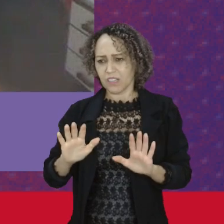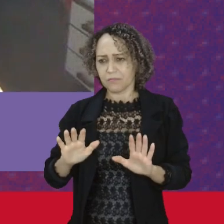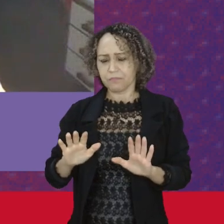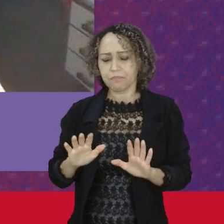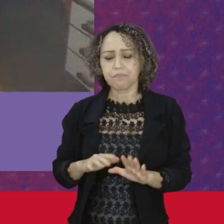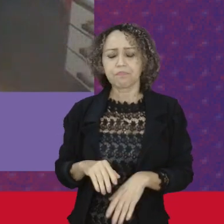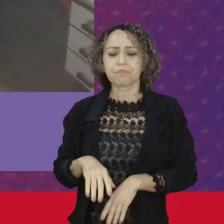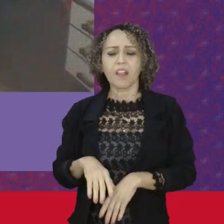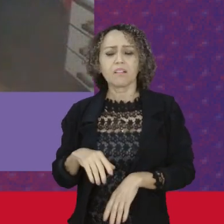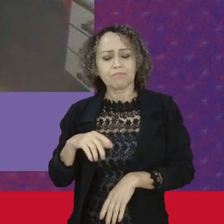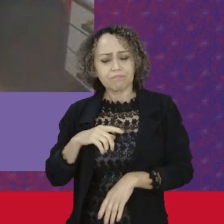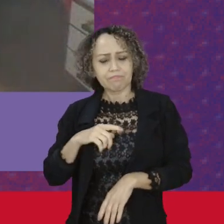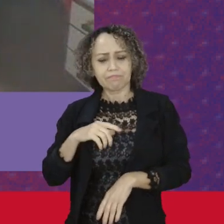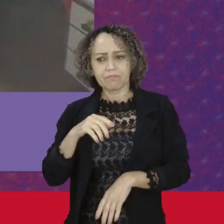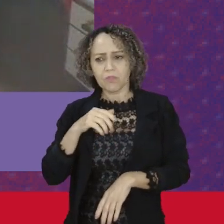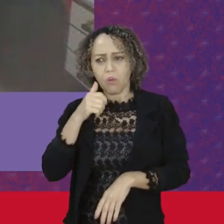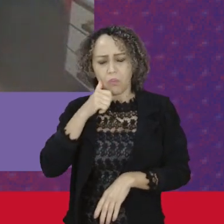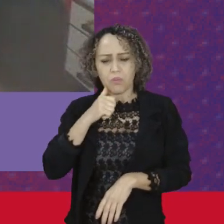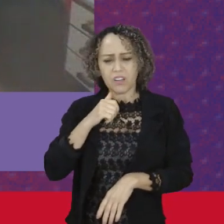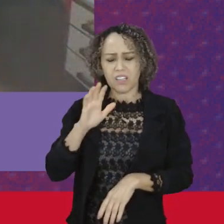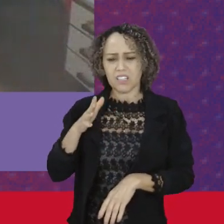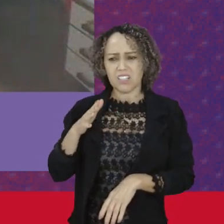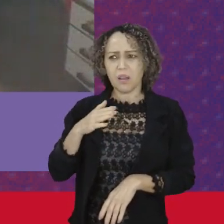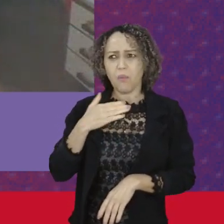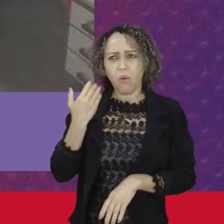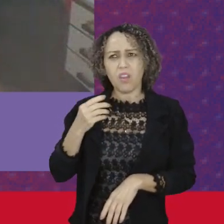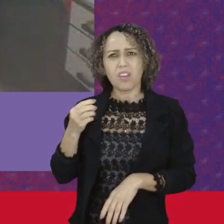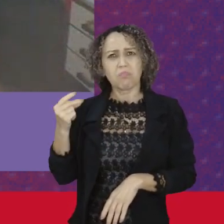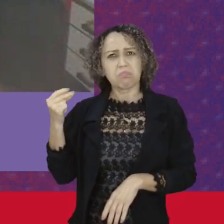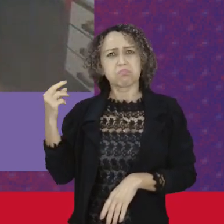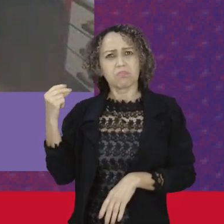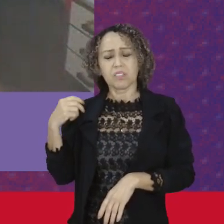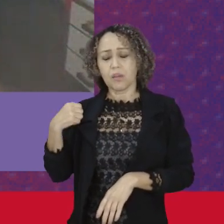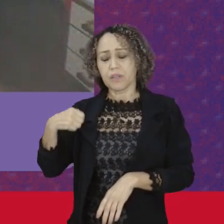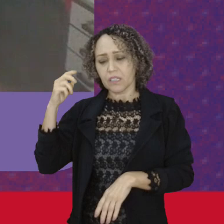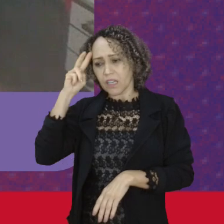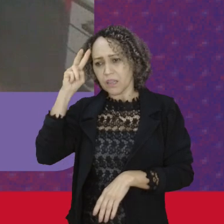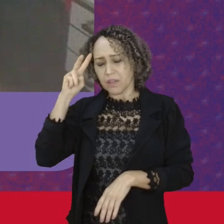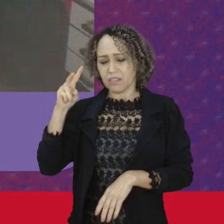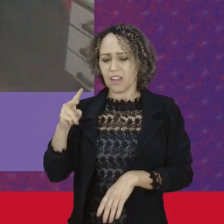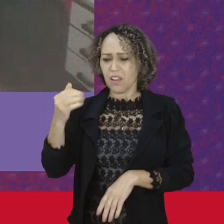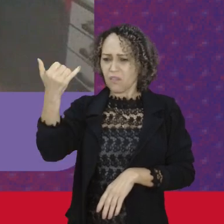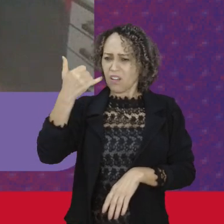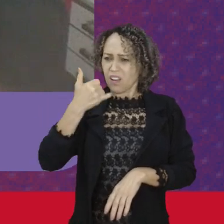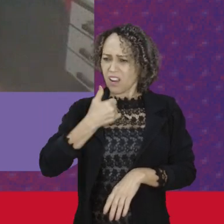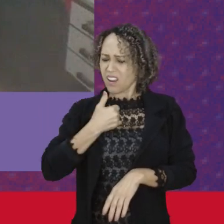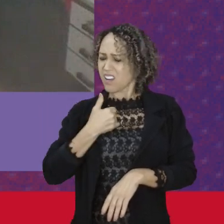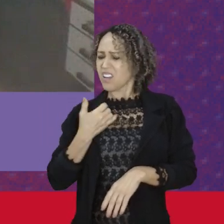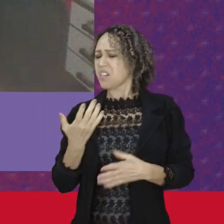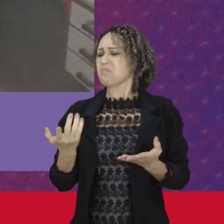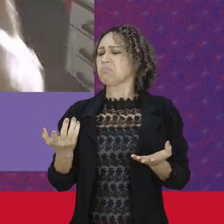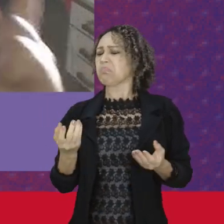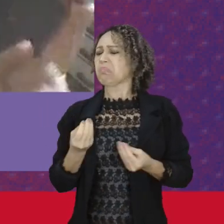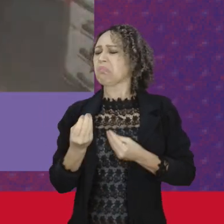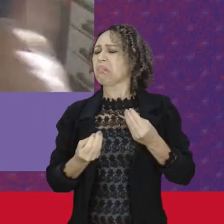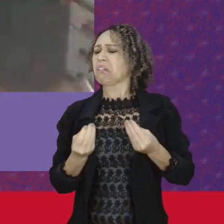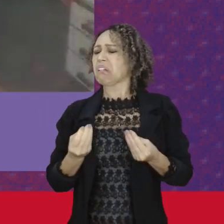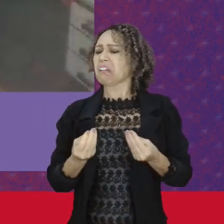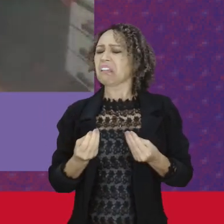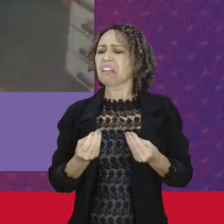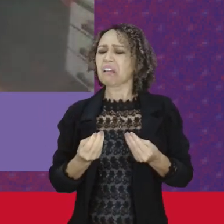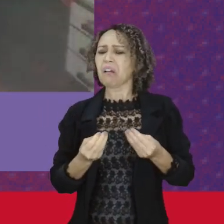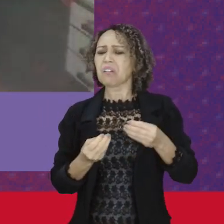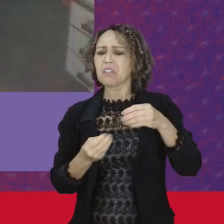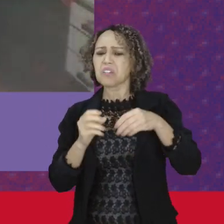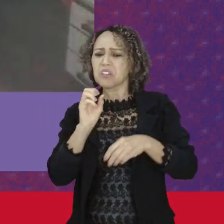ela já morreu, né? Mas a gente tem que lembrar dela, não posso. Né? Ela falava, Melinha, que negócio de onda é essa? Né? Não tem esse negócio de